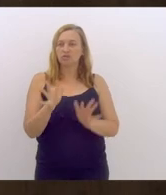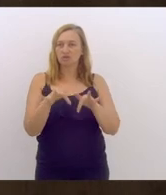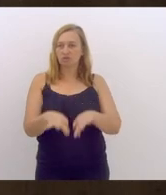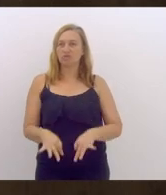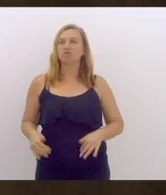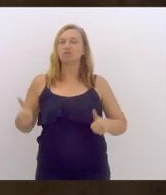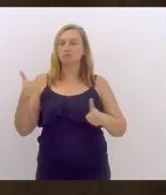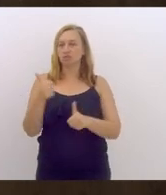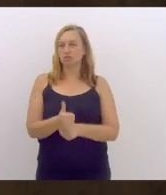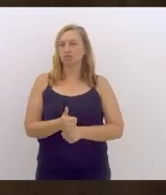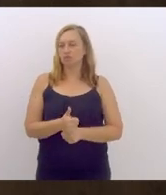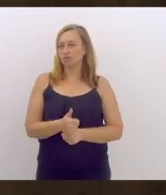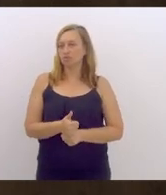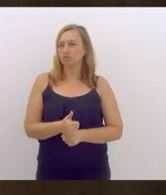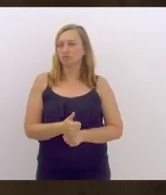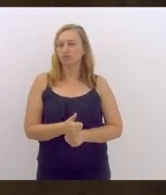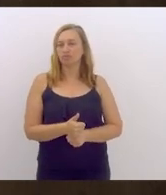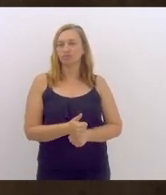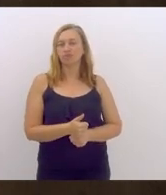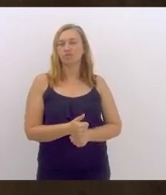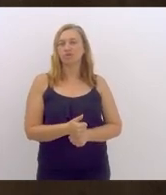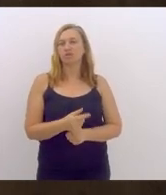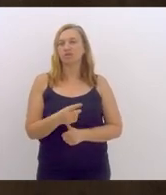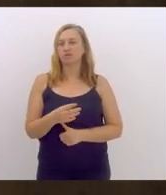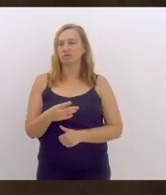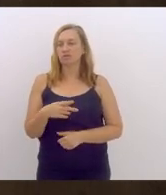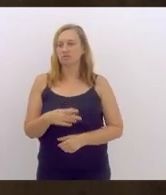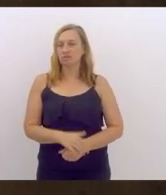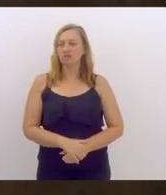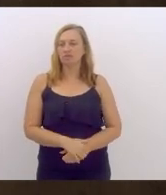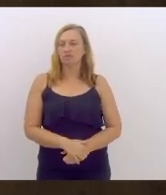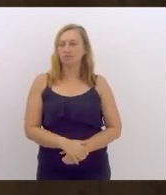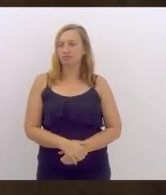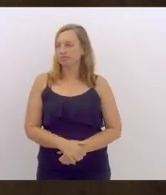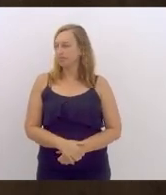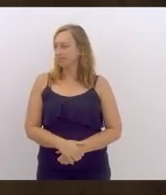o substitutivo é o parecer